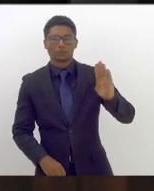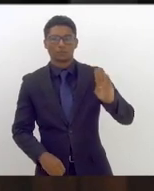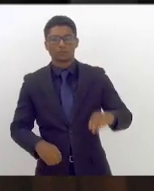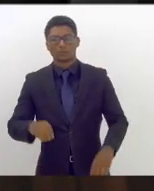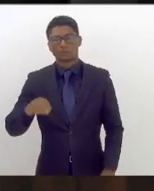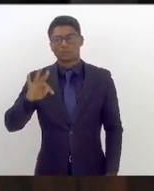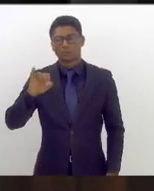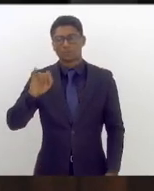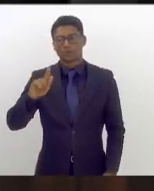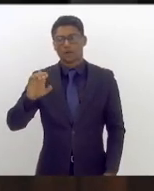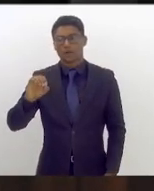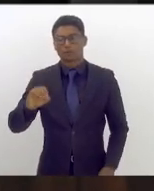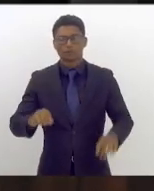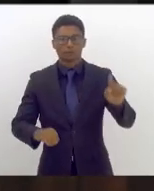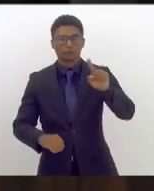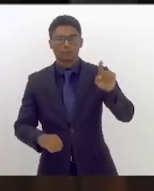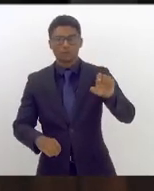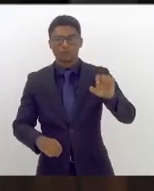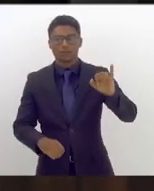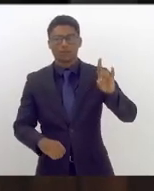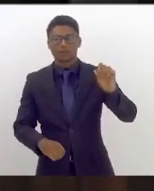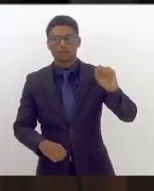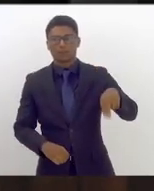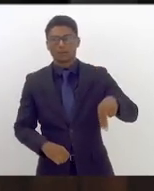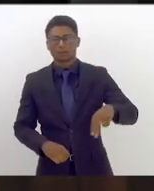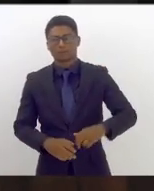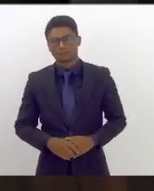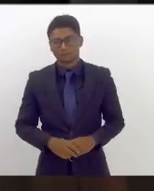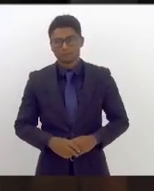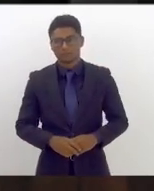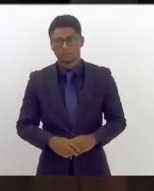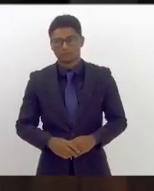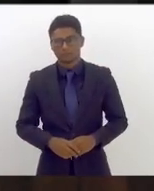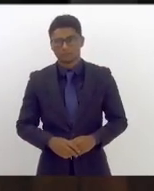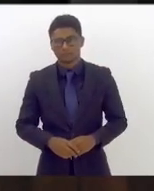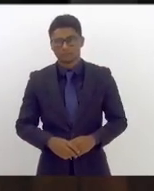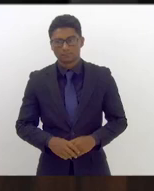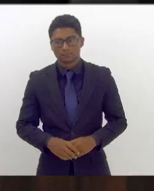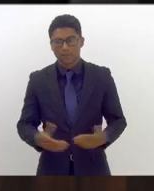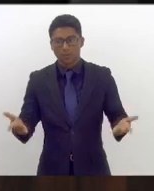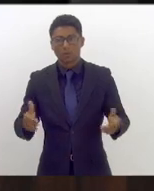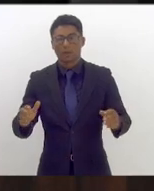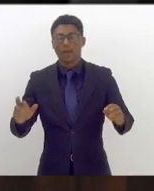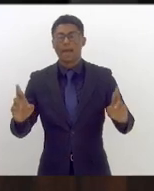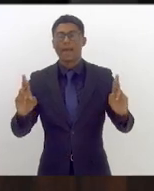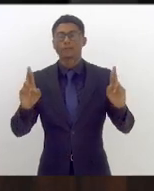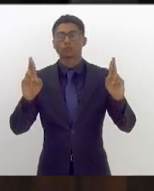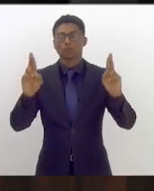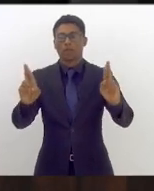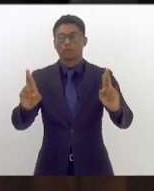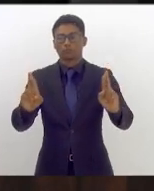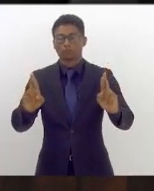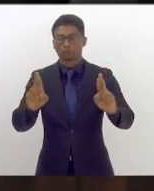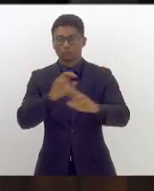Pampulha e zeida presidência vai proclamar o resultado